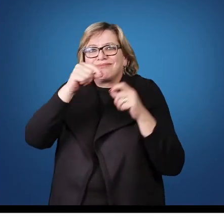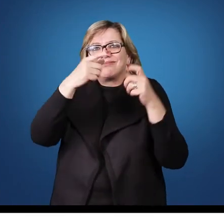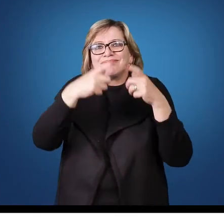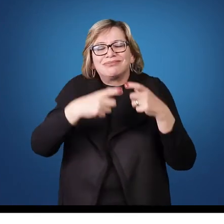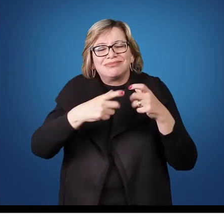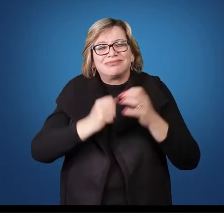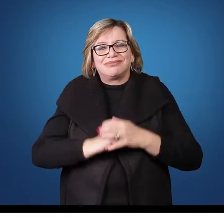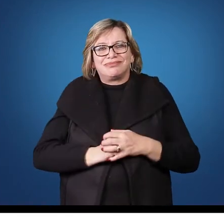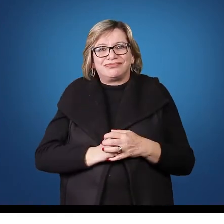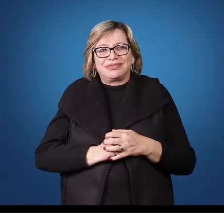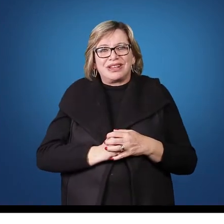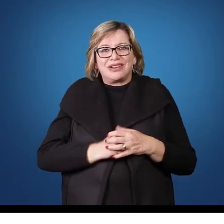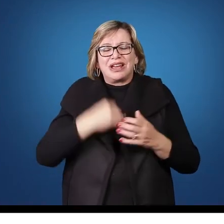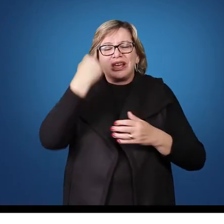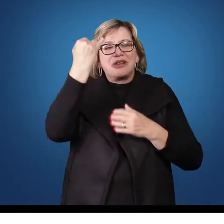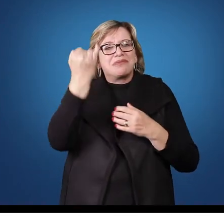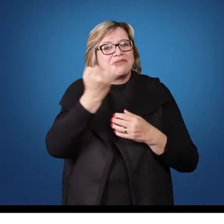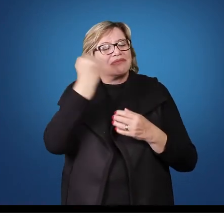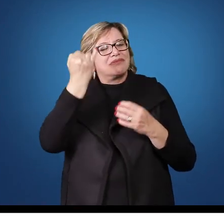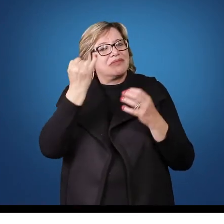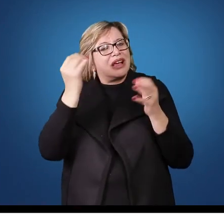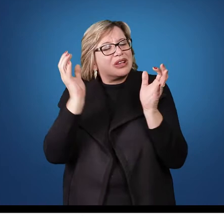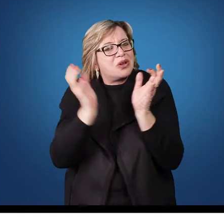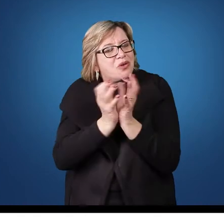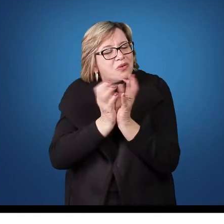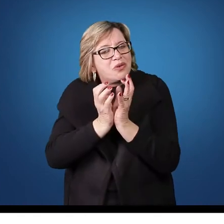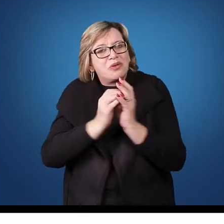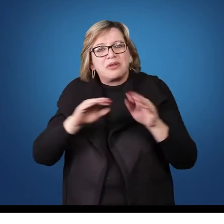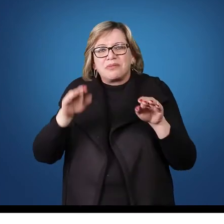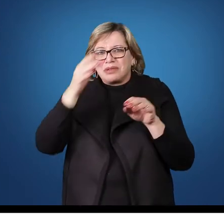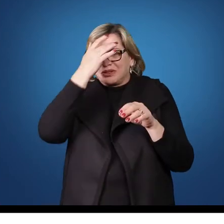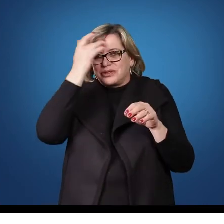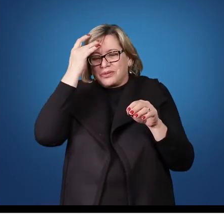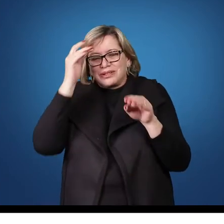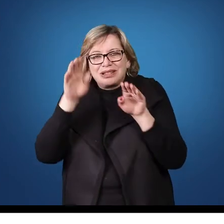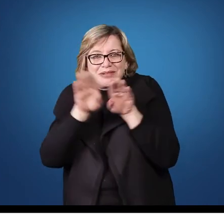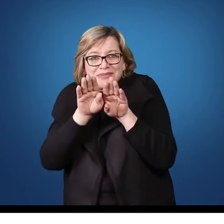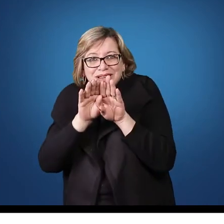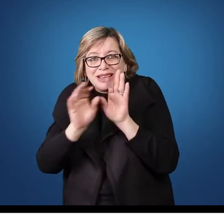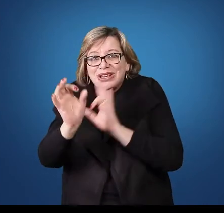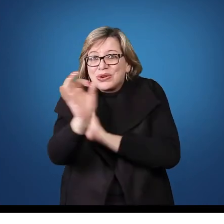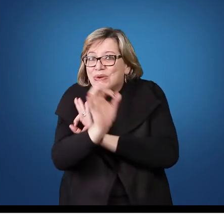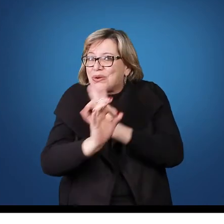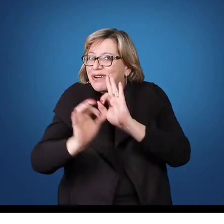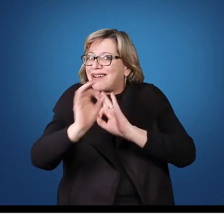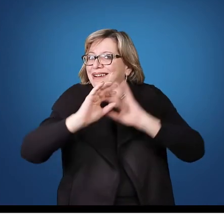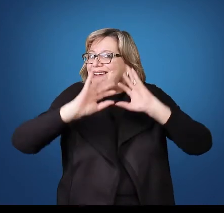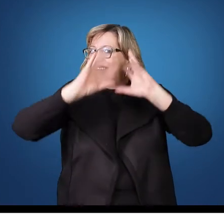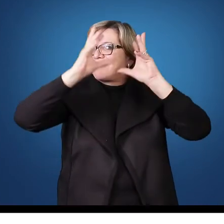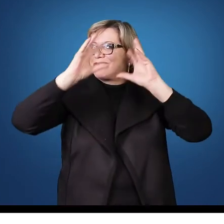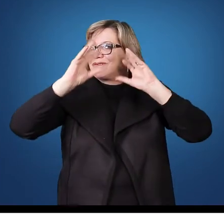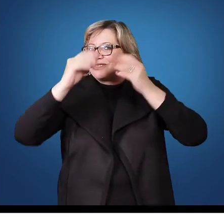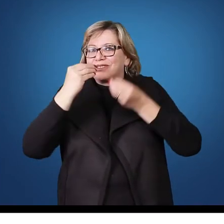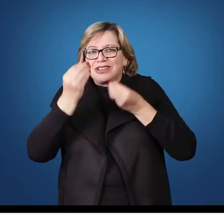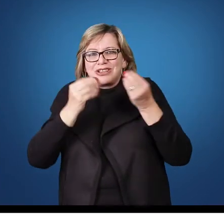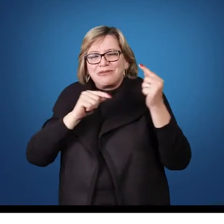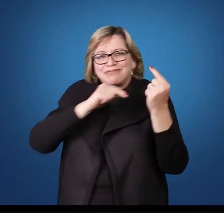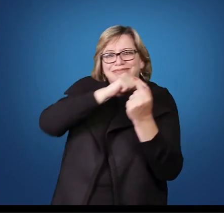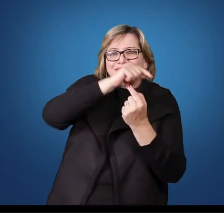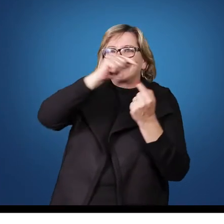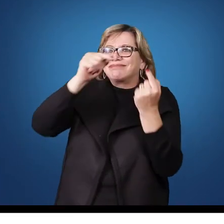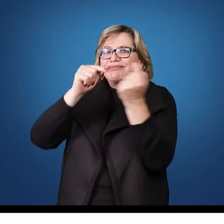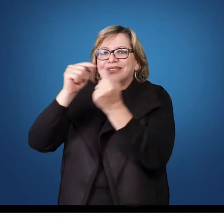coletivo é que não é só quem está com bola jogue, quem está sem bola também faça essa construção do jogo. Porque o jogo é uma cadência em que de